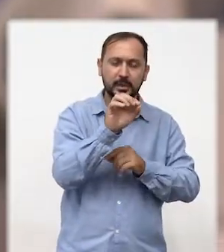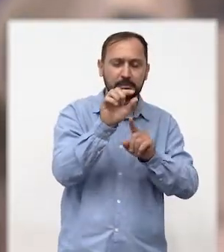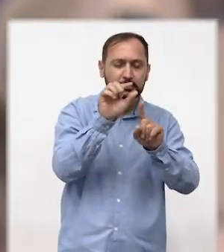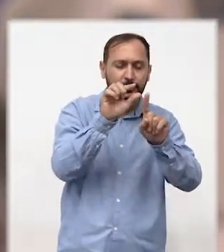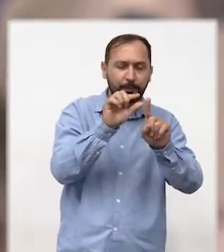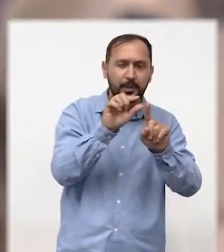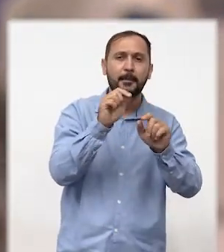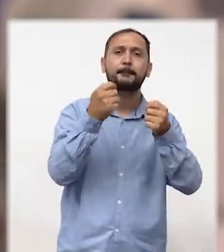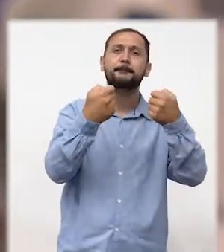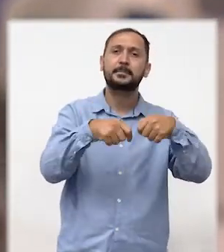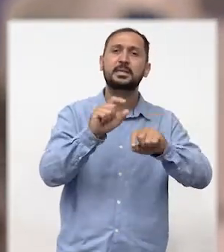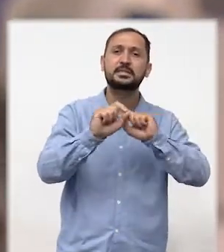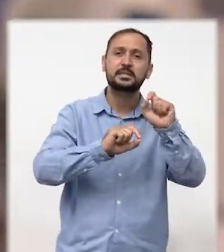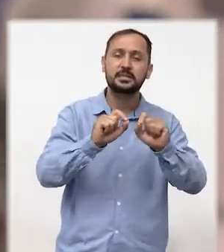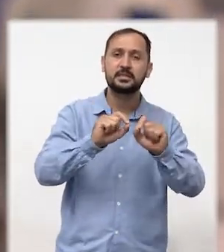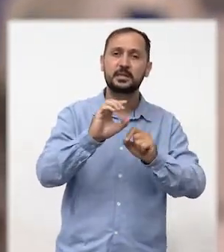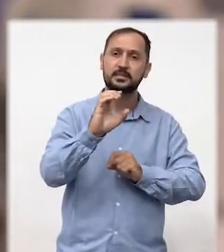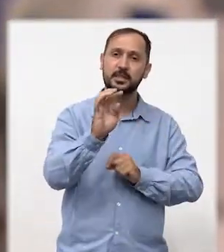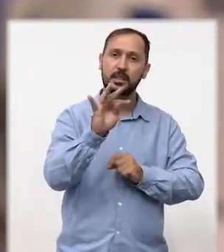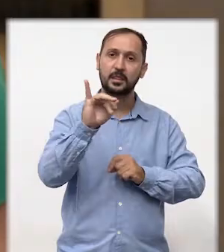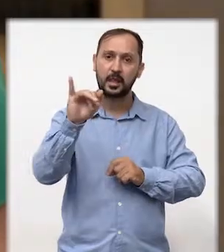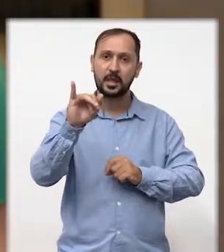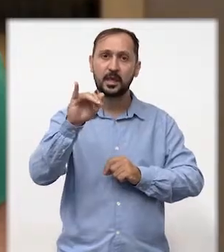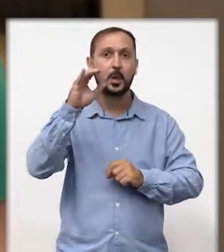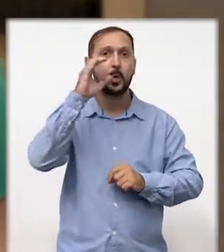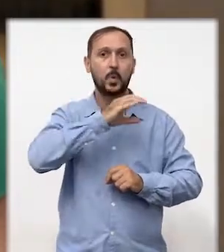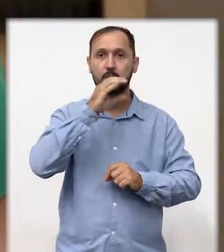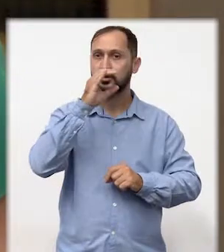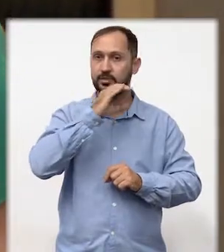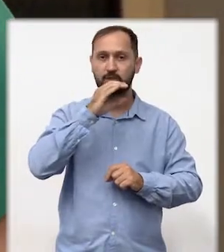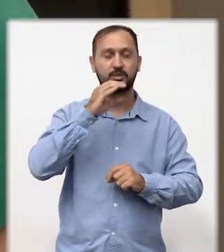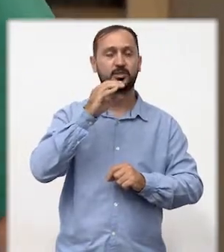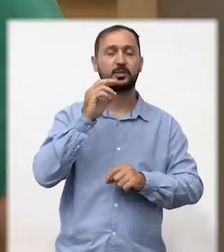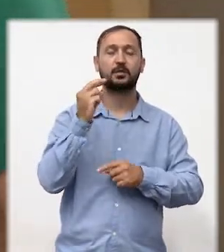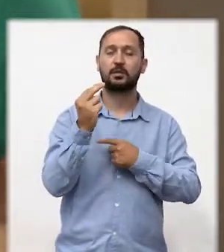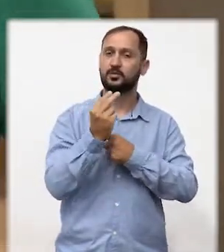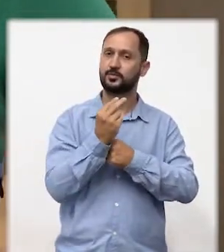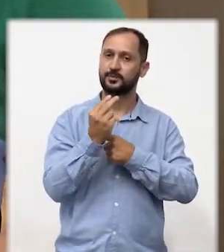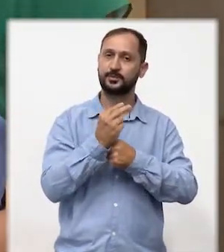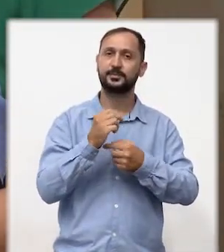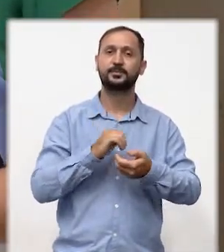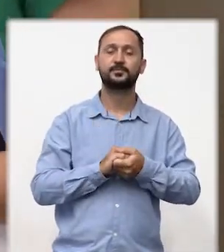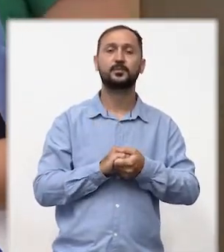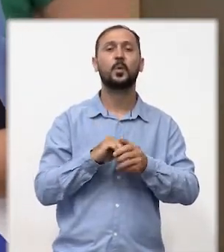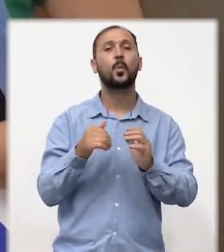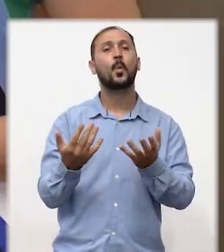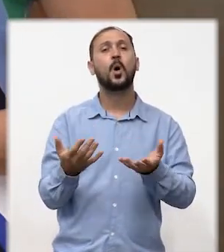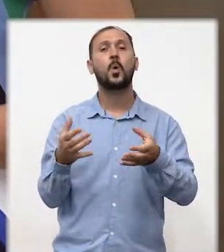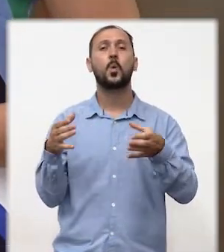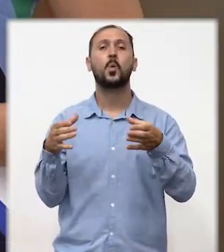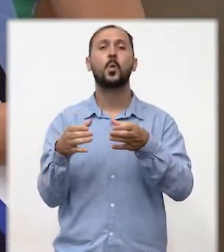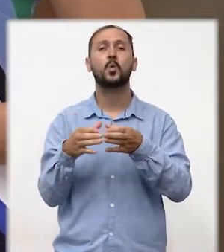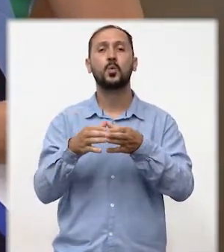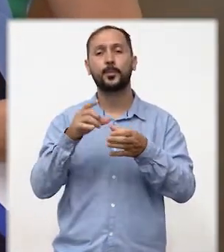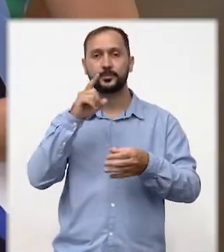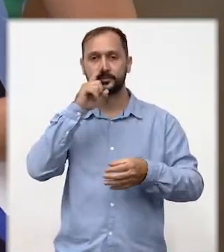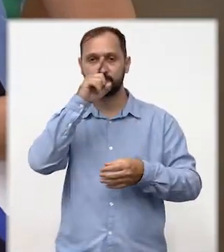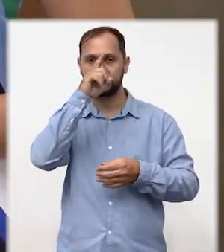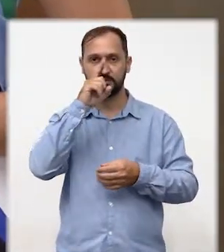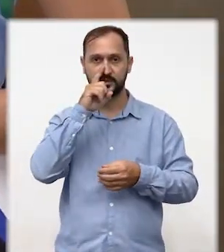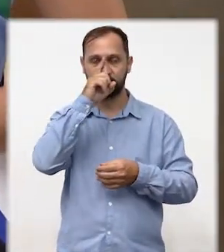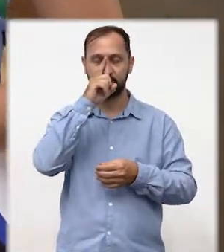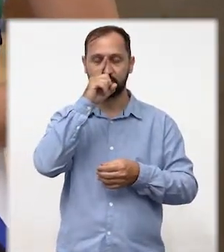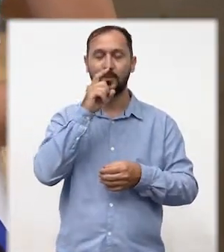parcela menor ainda precisa de CTI ou cuidados intensivos. Quais são os nossos grupos de risco, doutora?